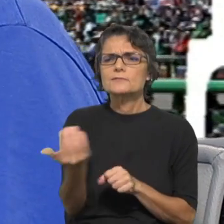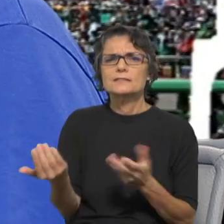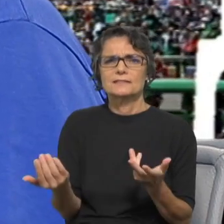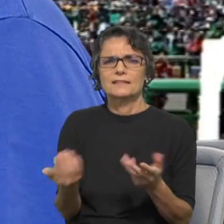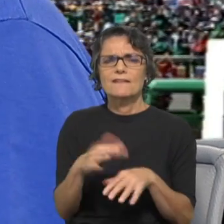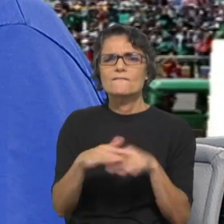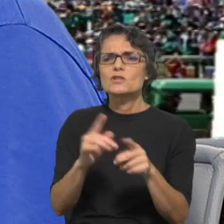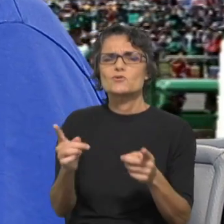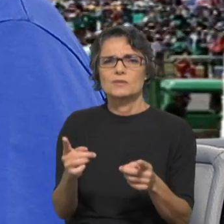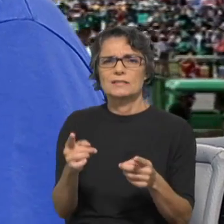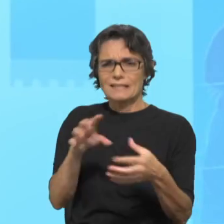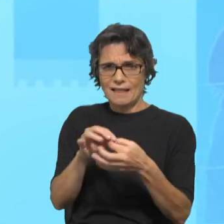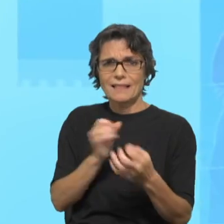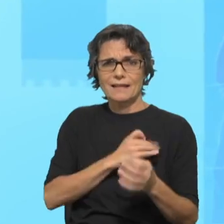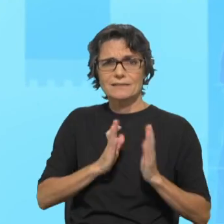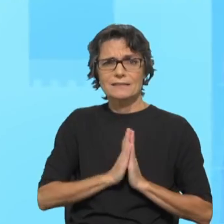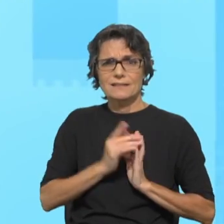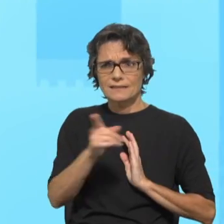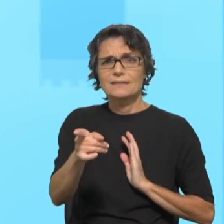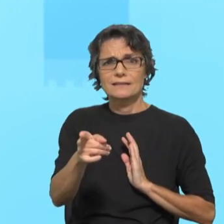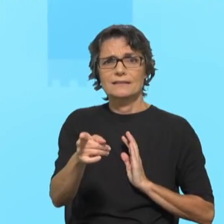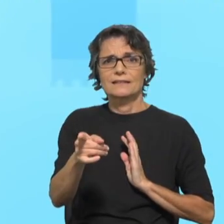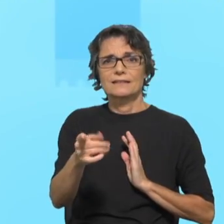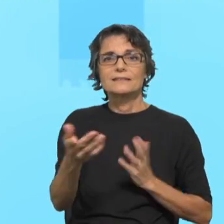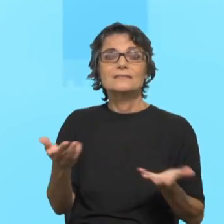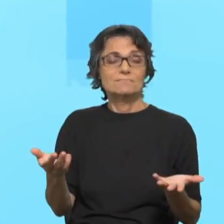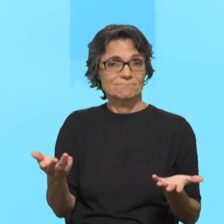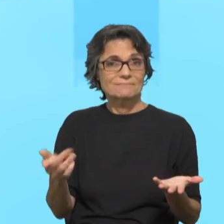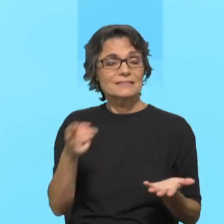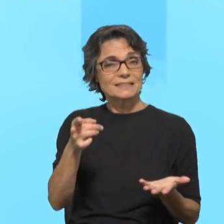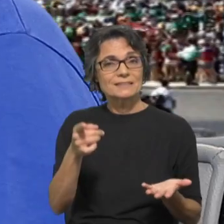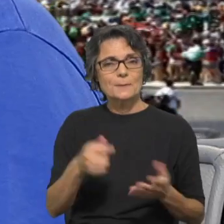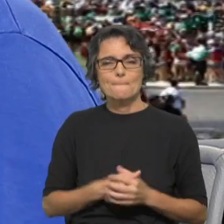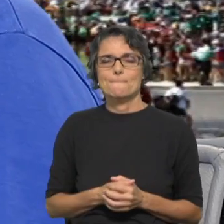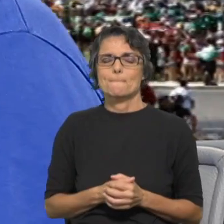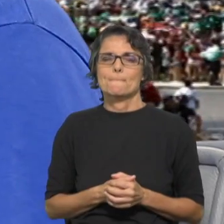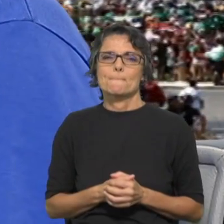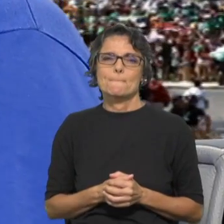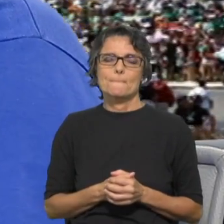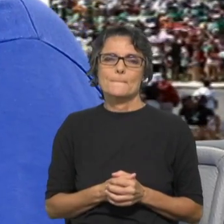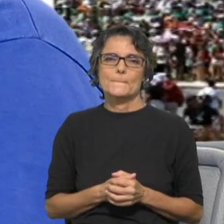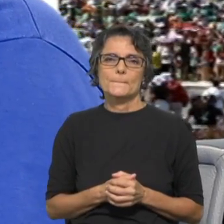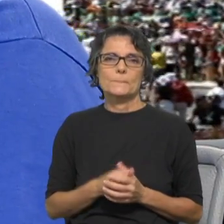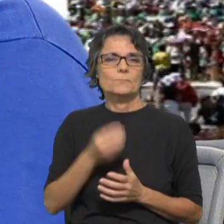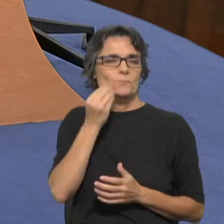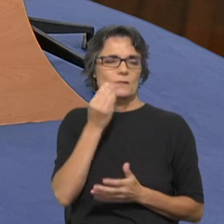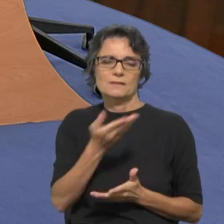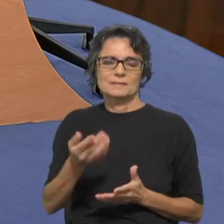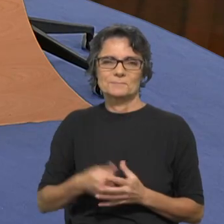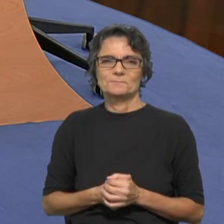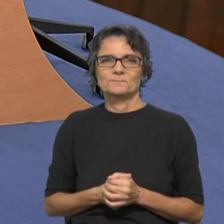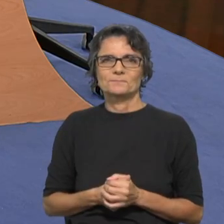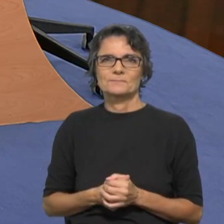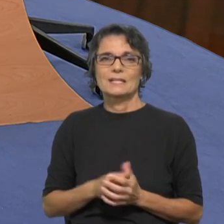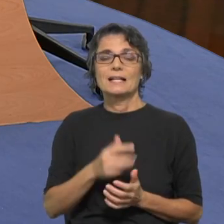elas a tua fé, mostra-me a tua fé pelas obras, que eu pelas minhas obras te mostrarei a fé. Pronto, é um bocadinho isto. A fé é